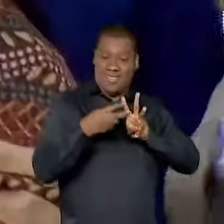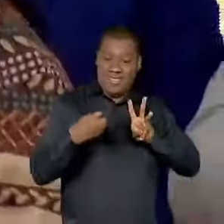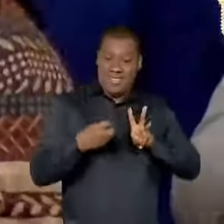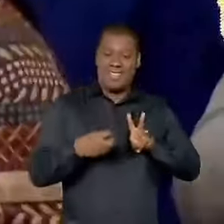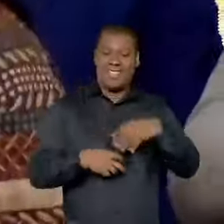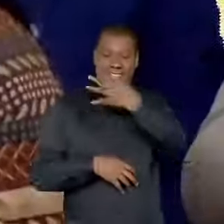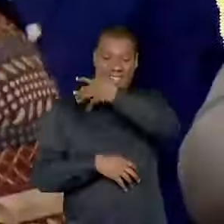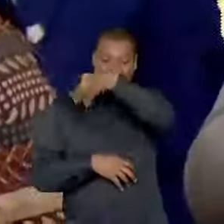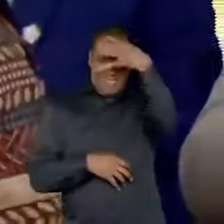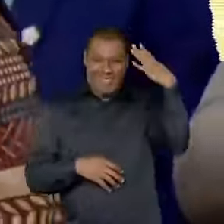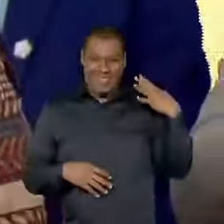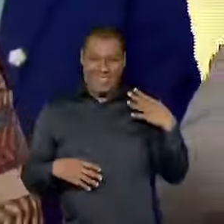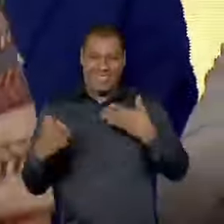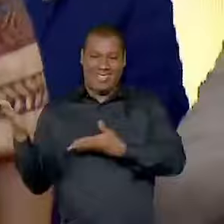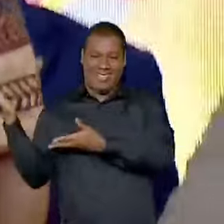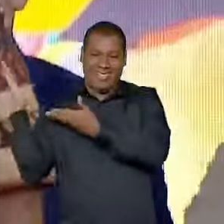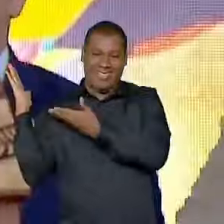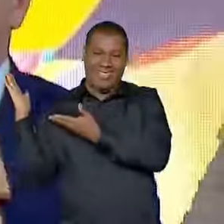Guajajara.